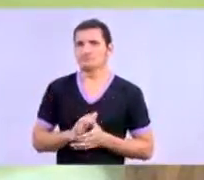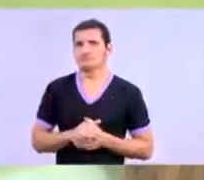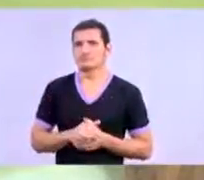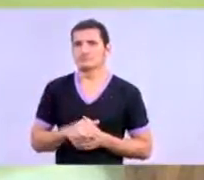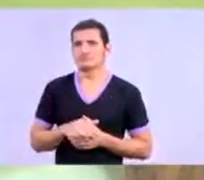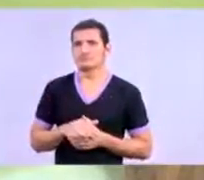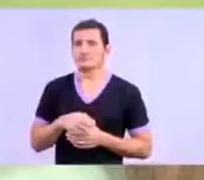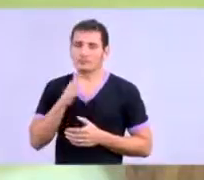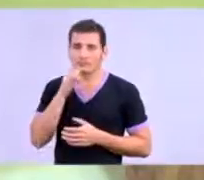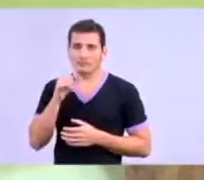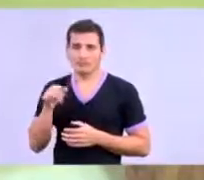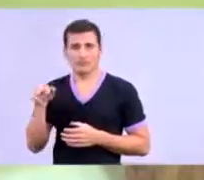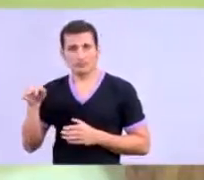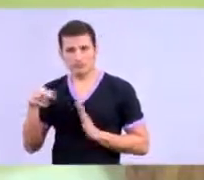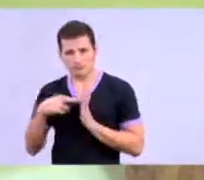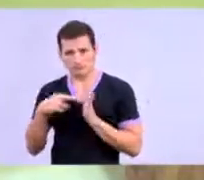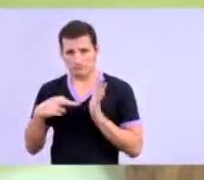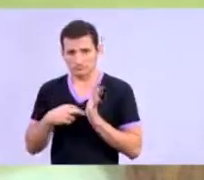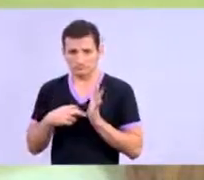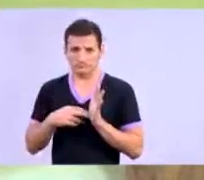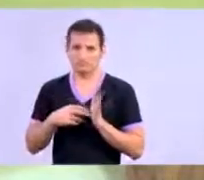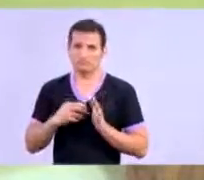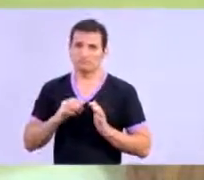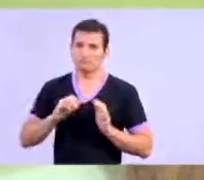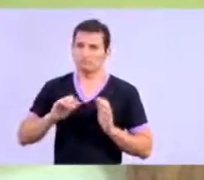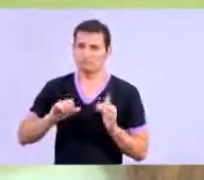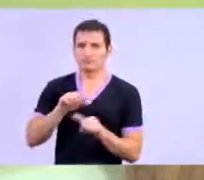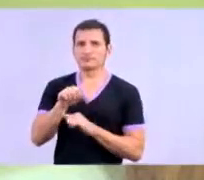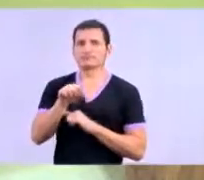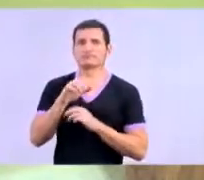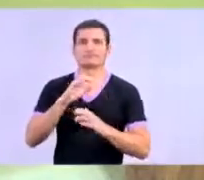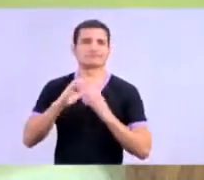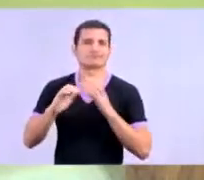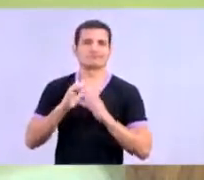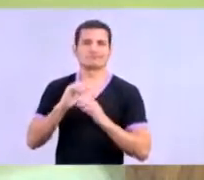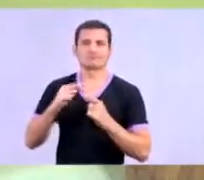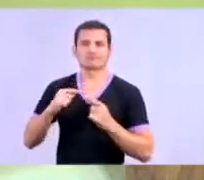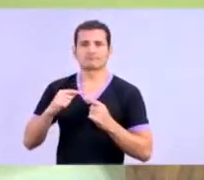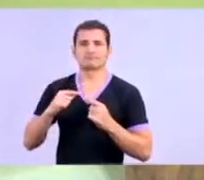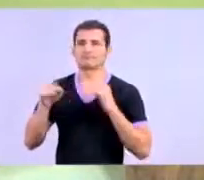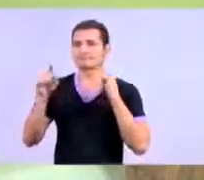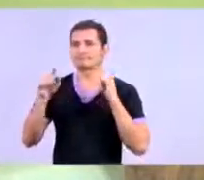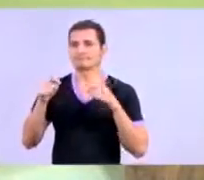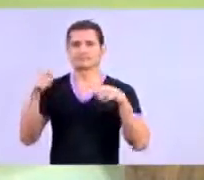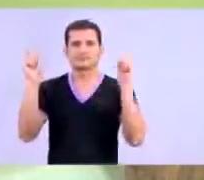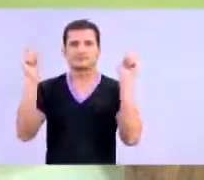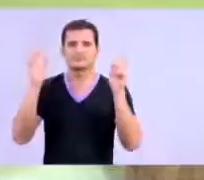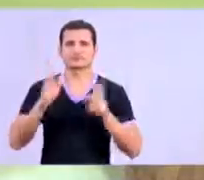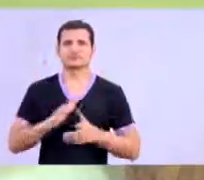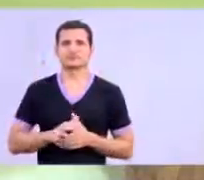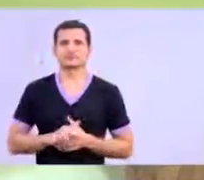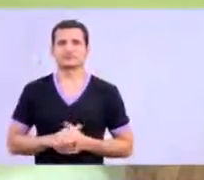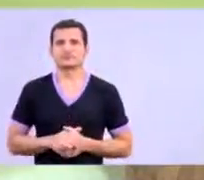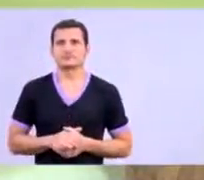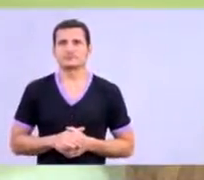qualquer mudança nessa regra, a comunicação ela fica inviável. Né? Então, esse